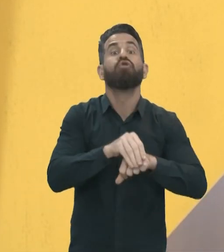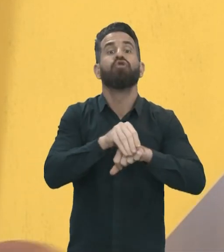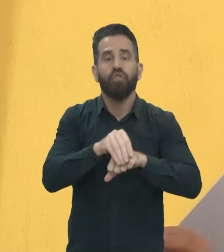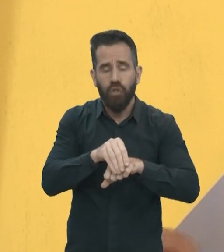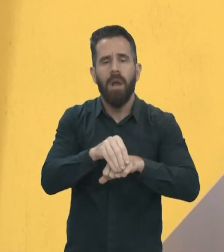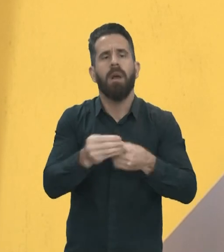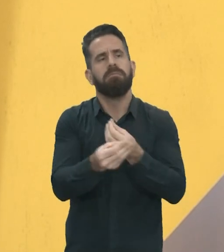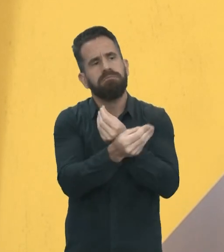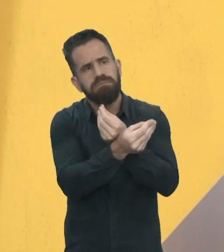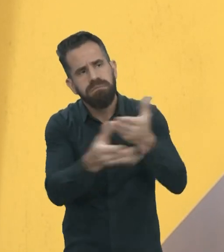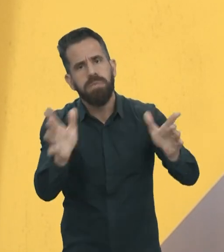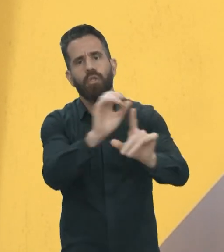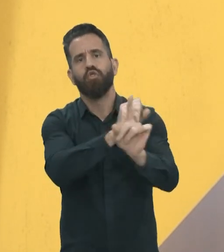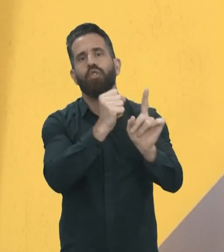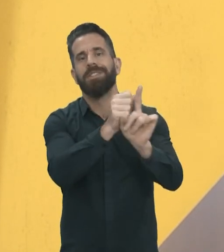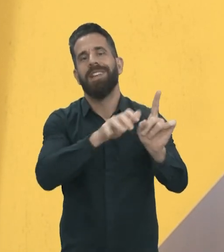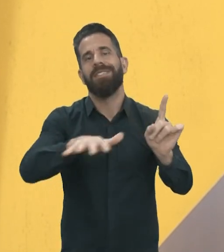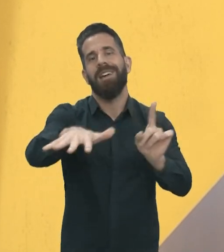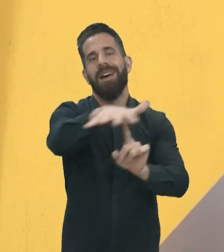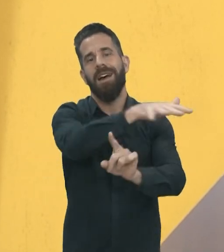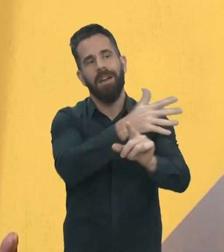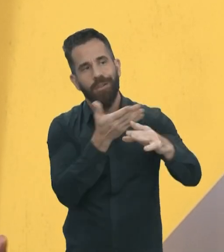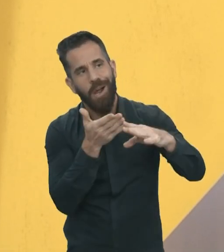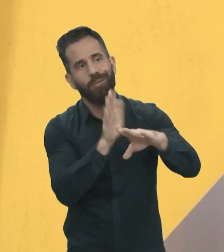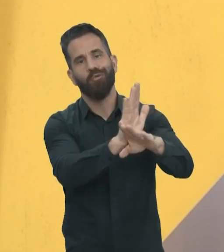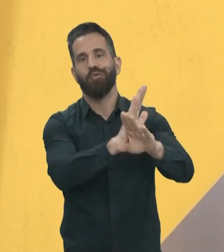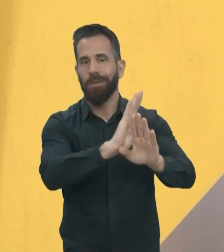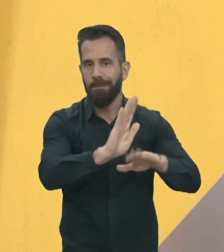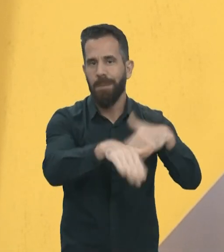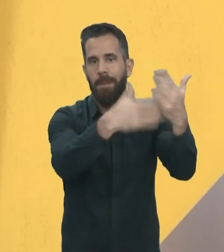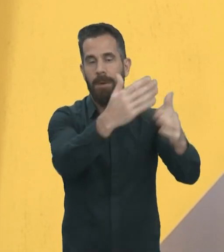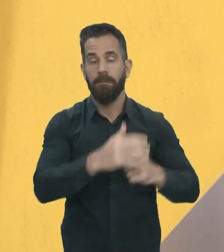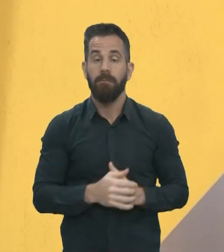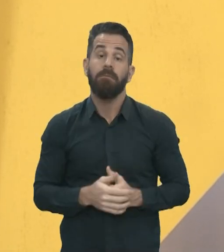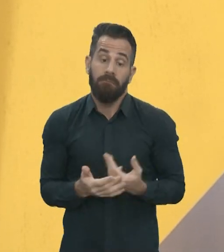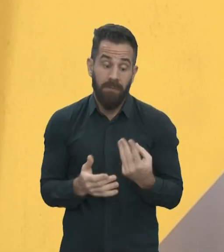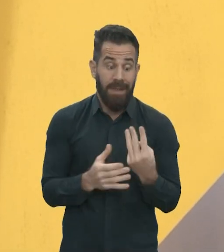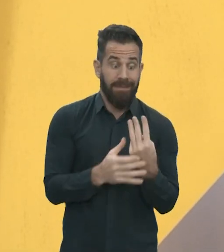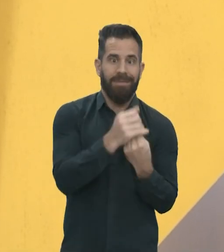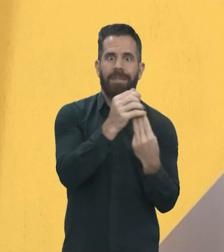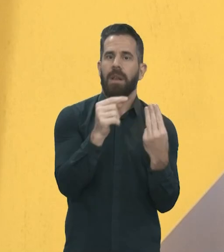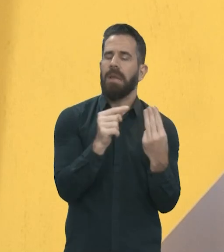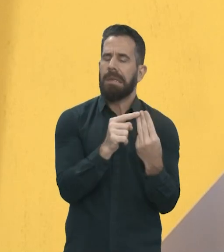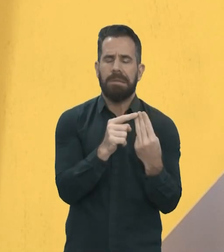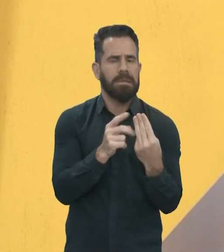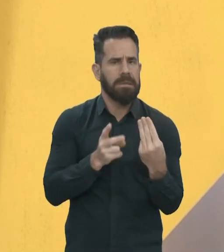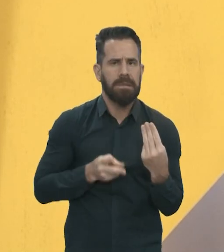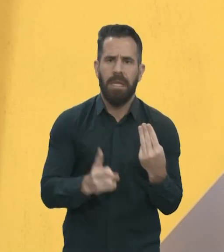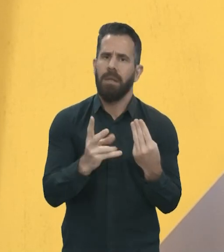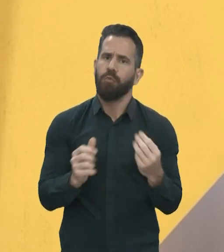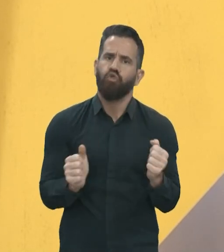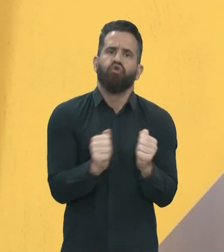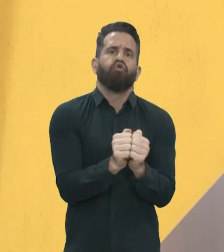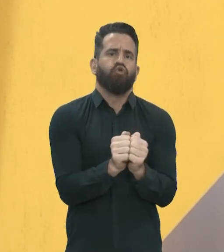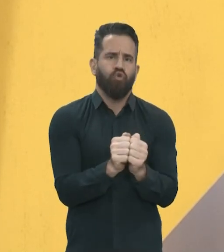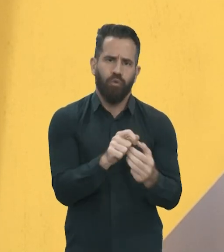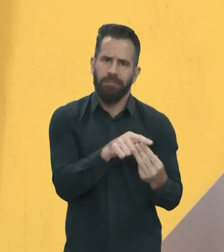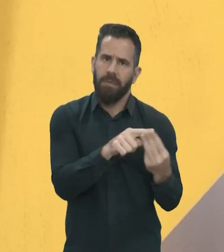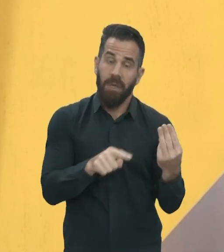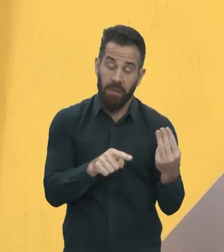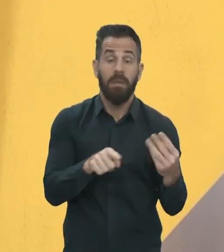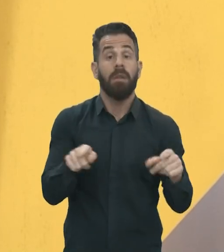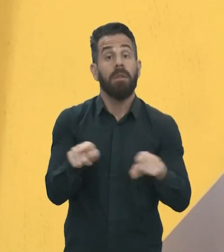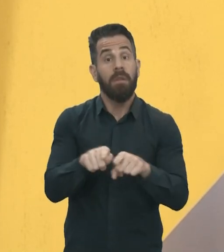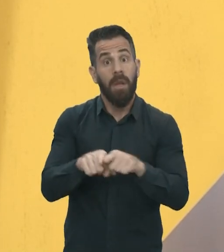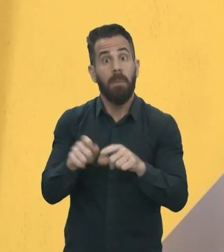esse tripé indissociável que ele faz da universidade o que ela é, e ele garante a nossa grande contribuição